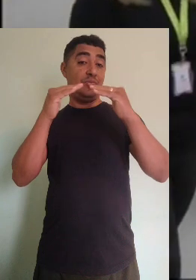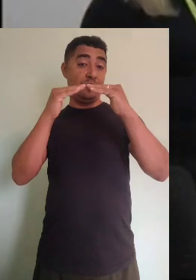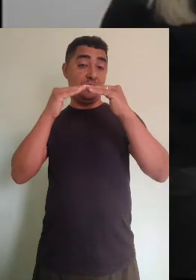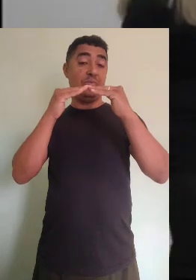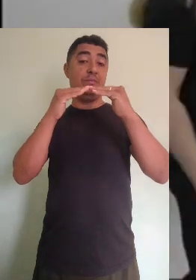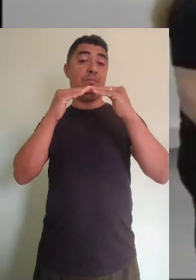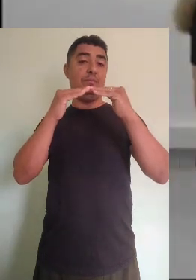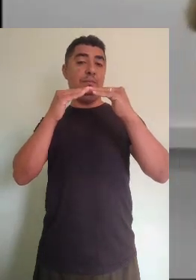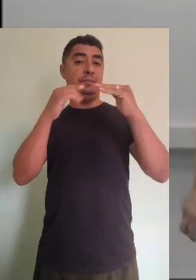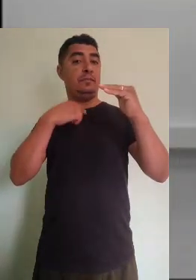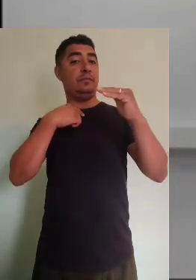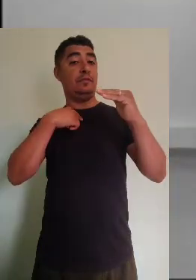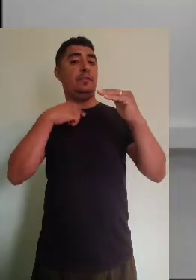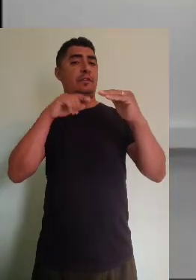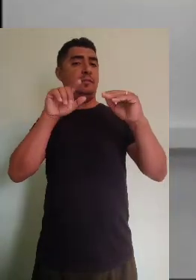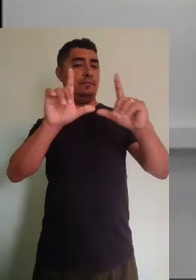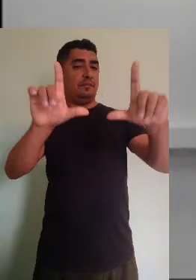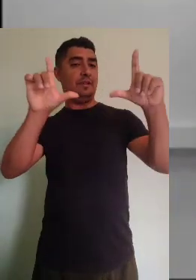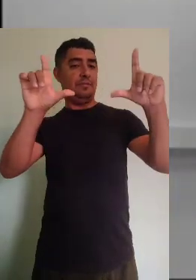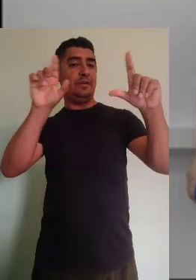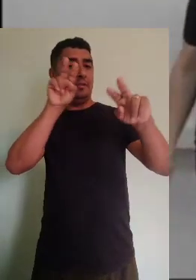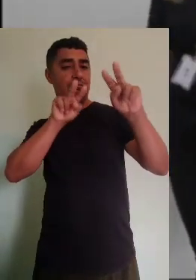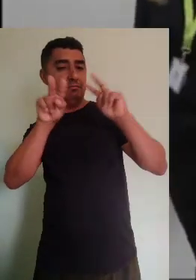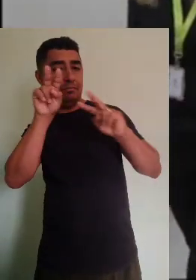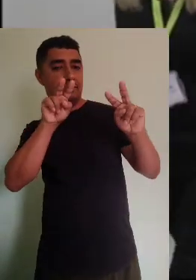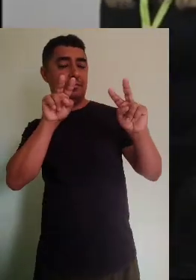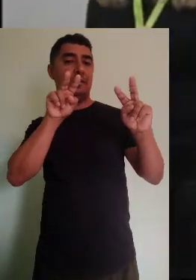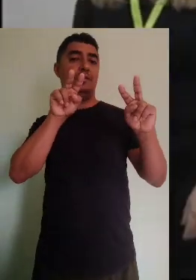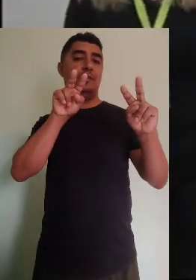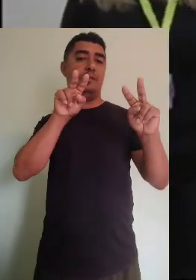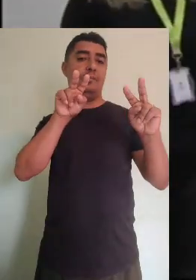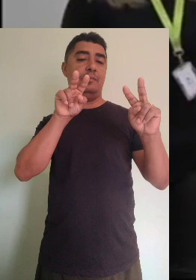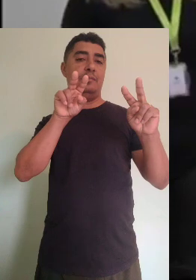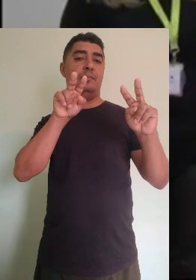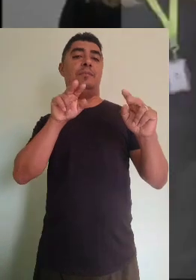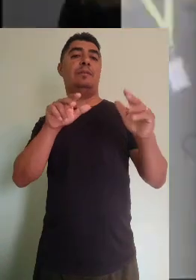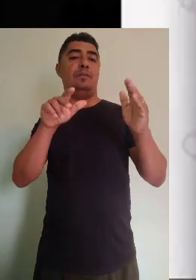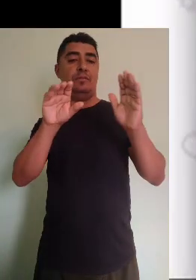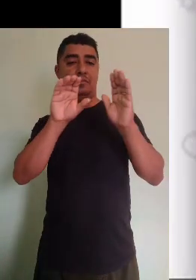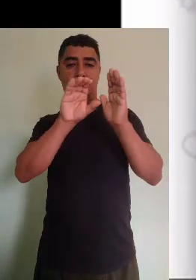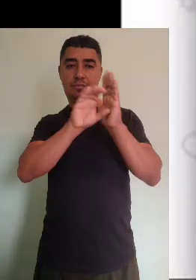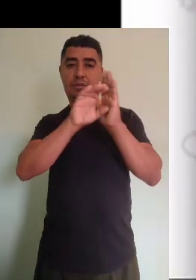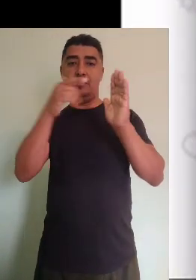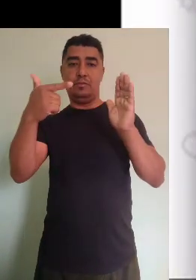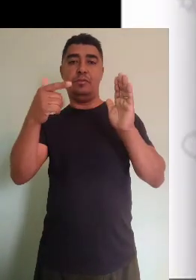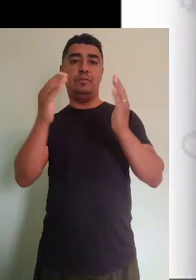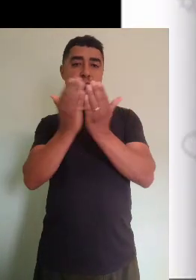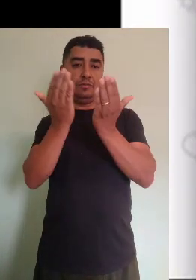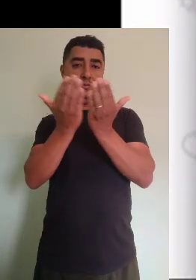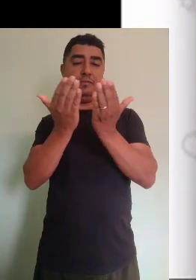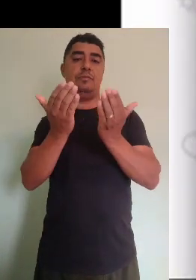essa imagem aqui da nossa página de abertura do capítulo 2 do livro de História, ok? O